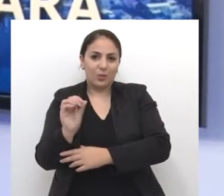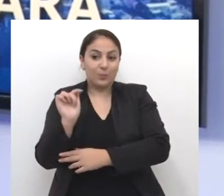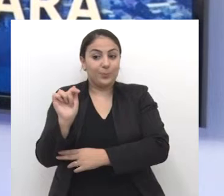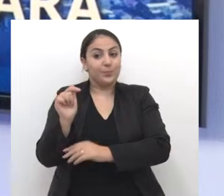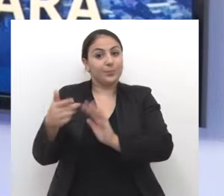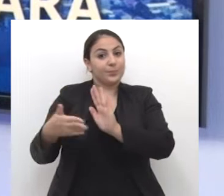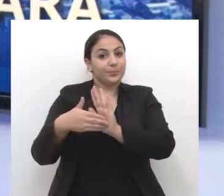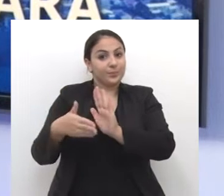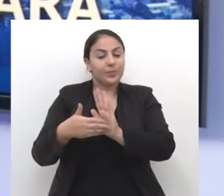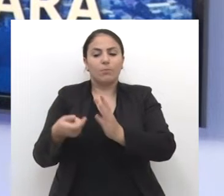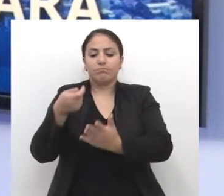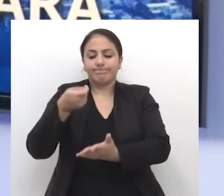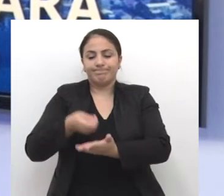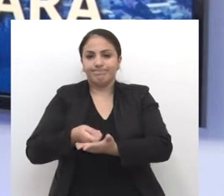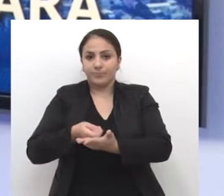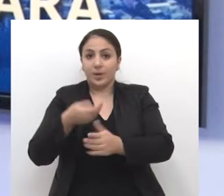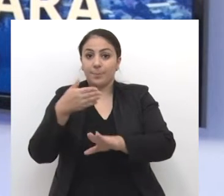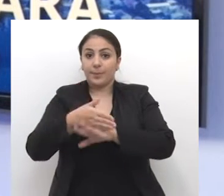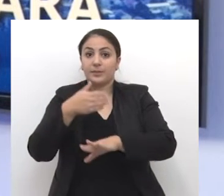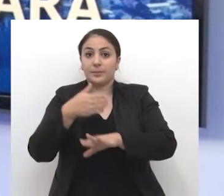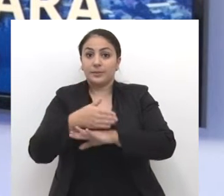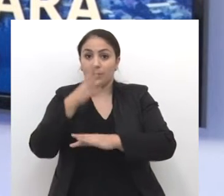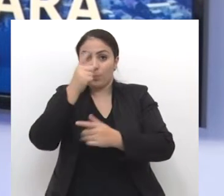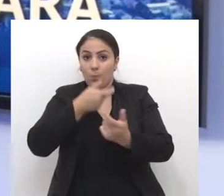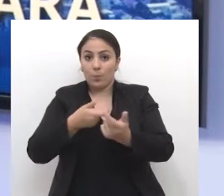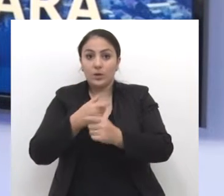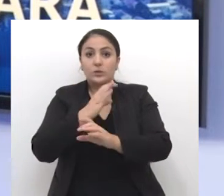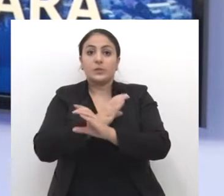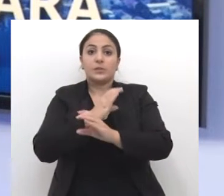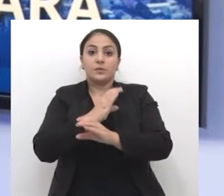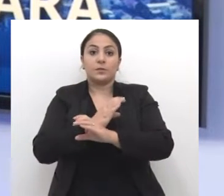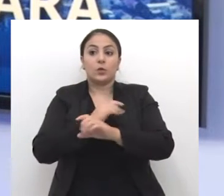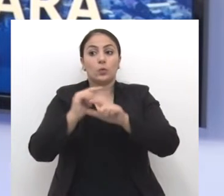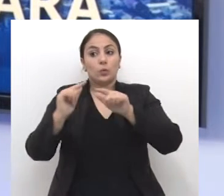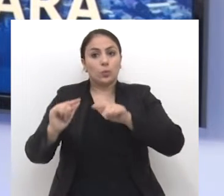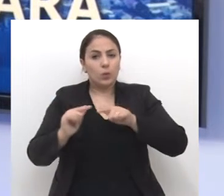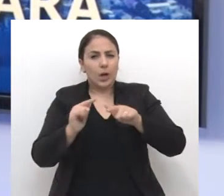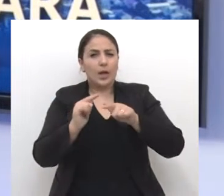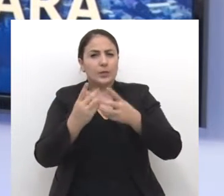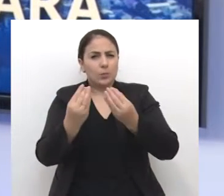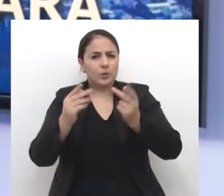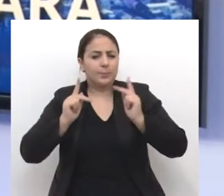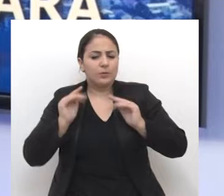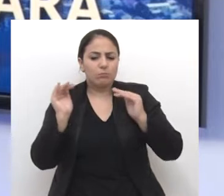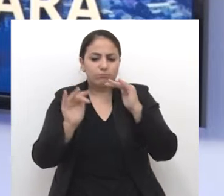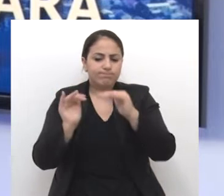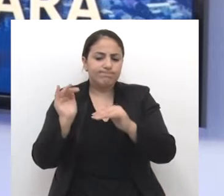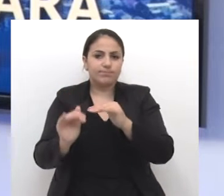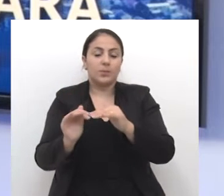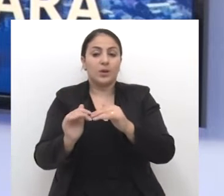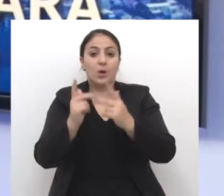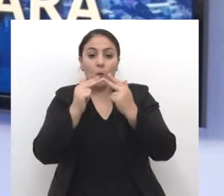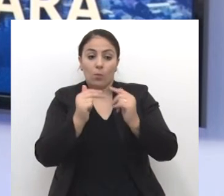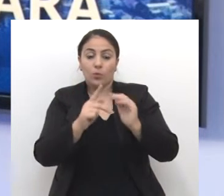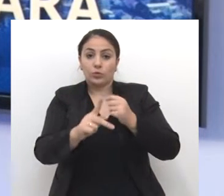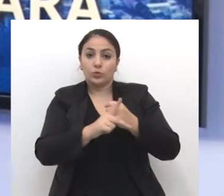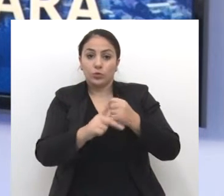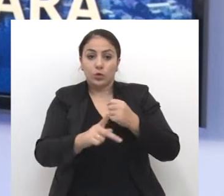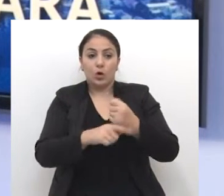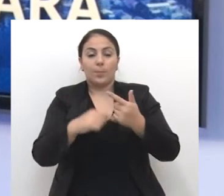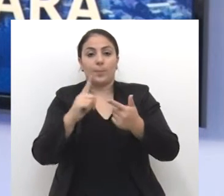Moraes. A proposta torna obrigatória a presença de bombeiro civil em locais com aglomeração de pessoas,